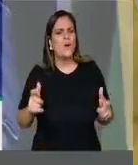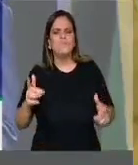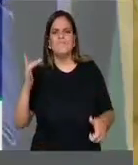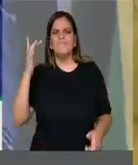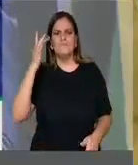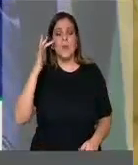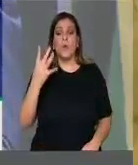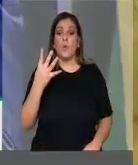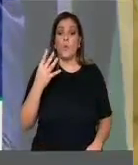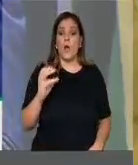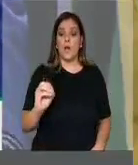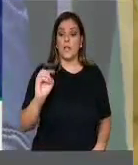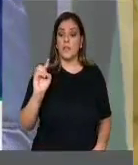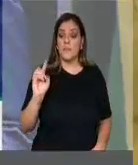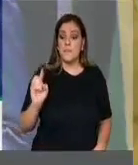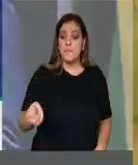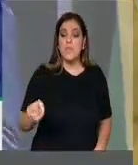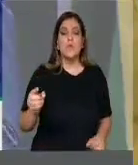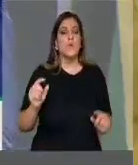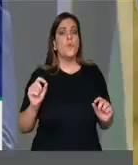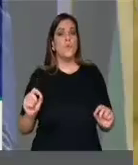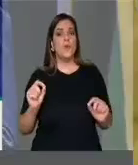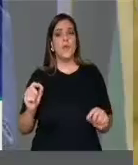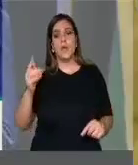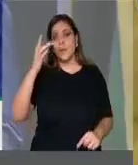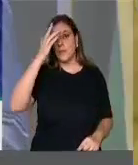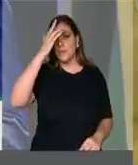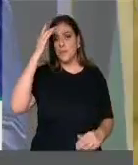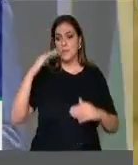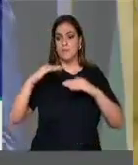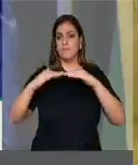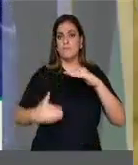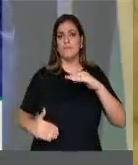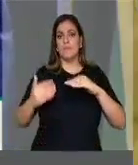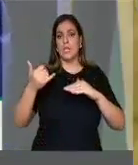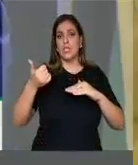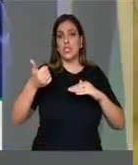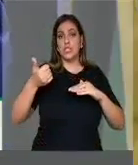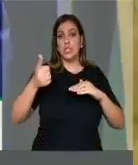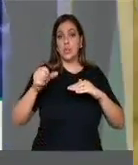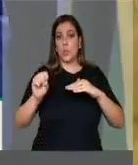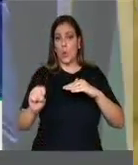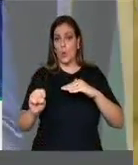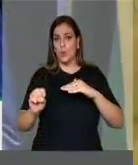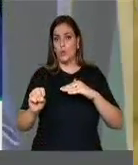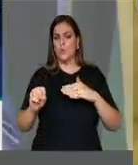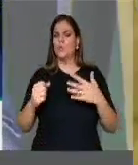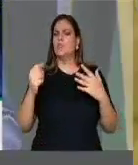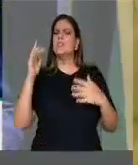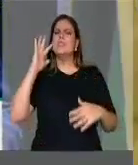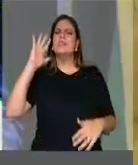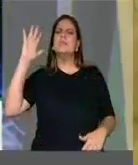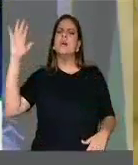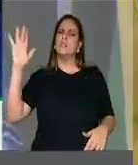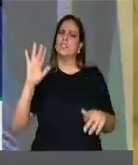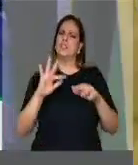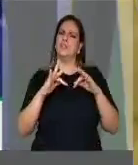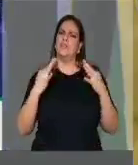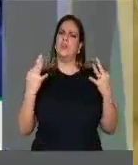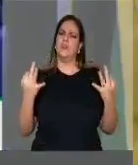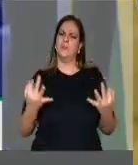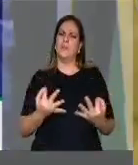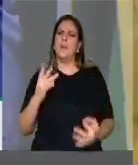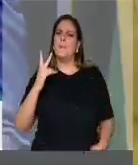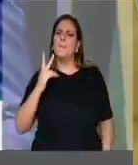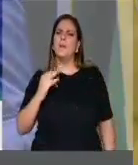desses 250 são pessoas com menos de 18 anos. Agora imagine o desespero, o sofrimento do pai,